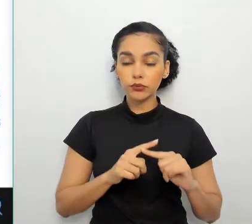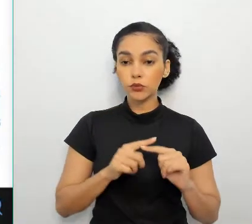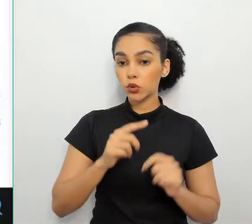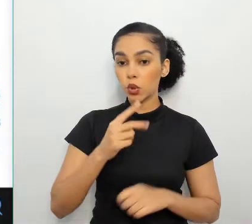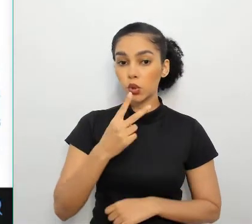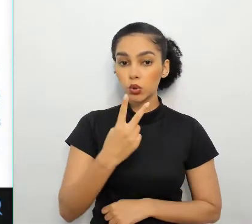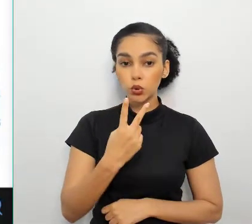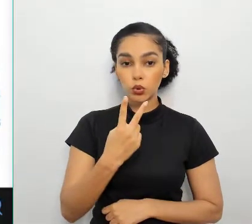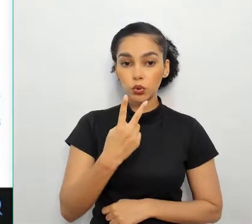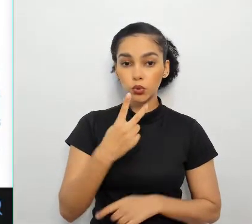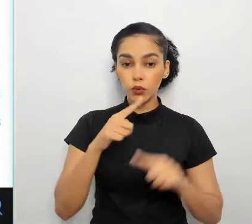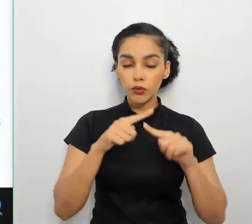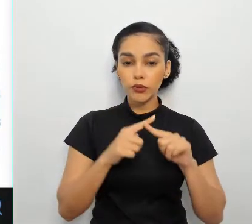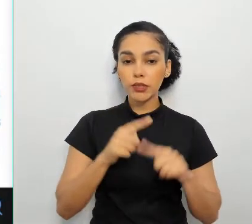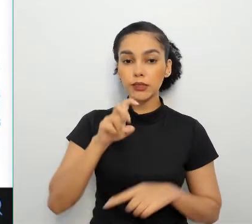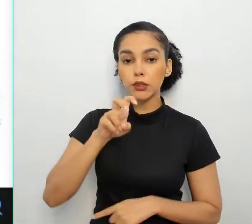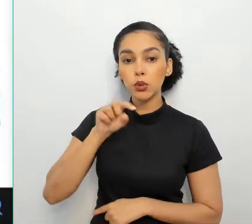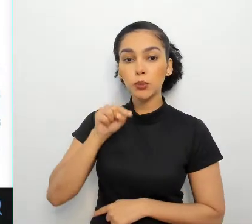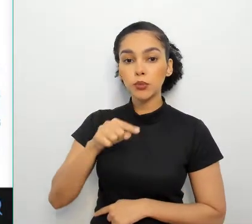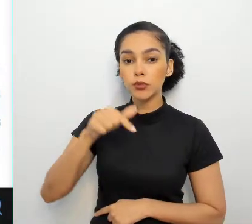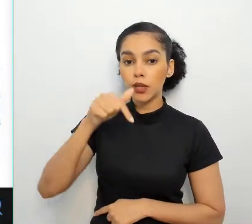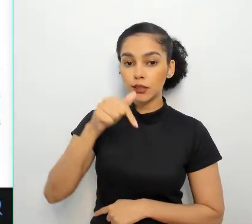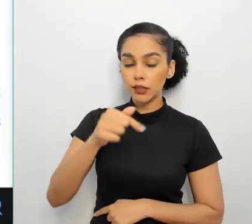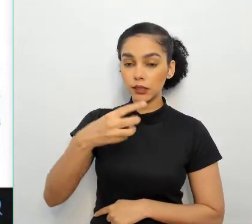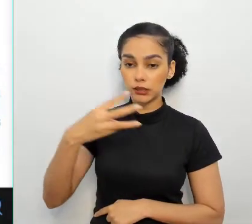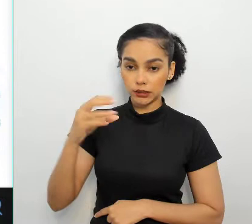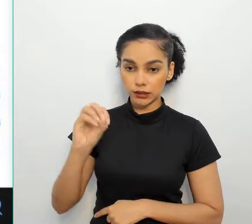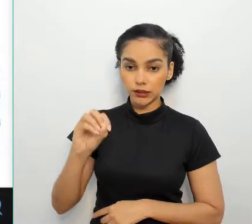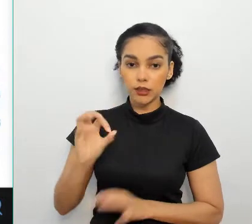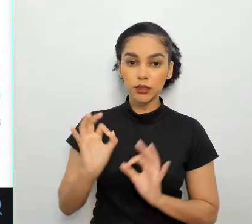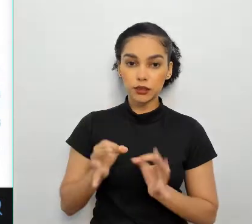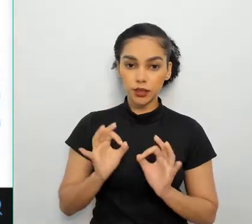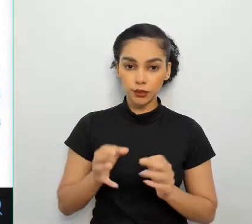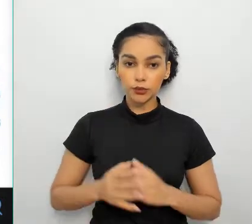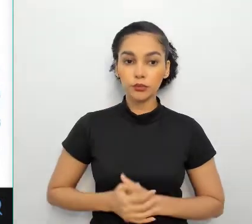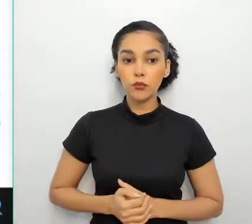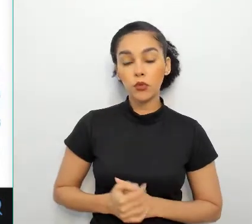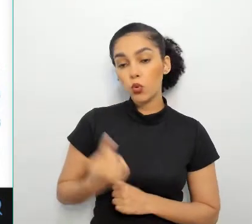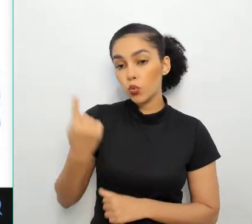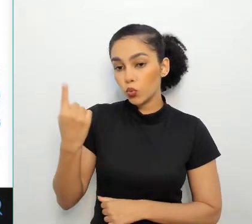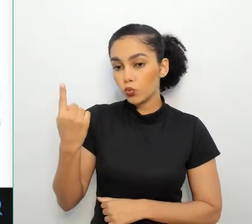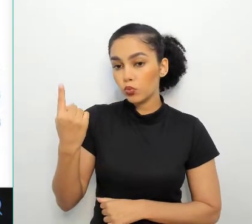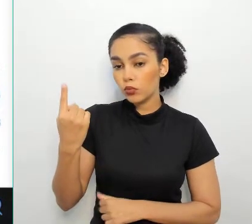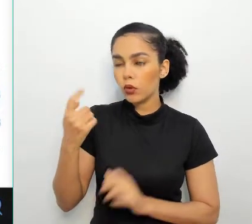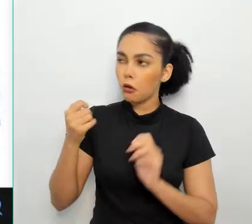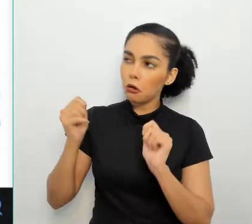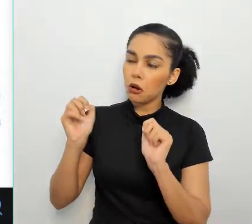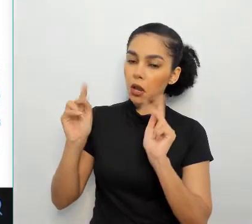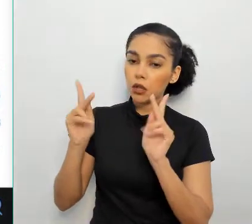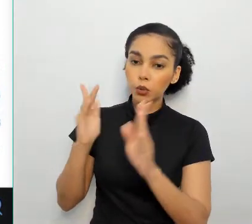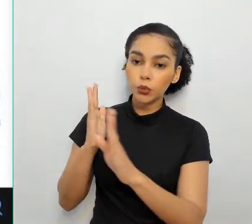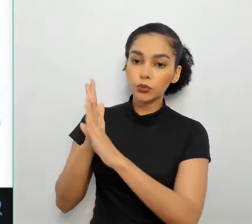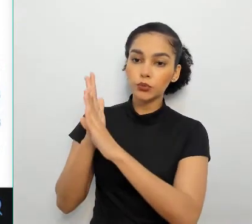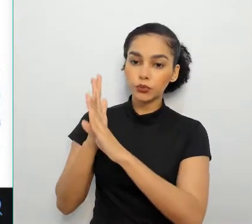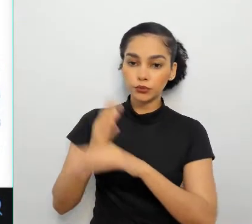5.730. Eu vou deixar escrito dessa forma. O dobro de 5.730 para o fóssil 1.